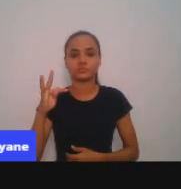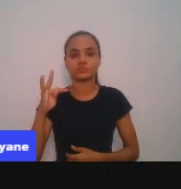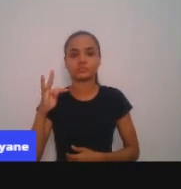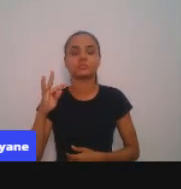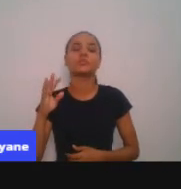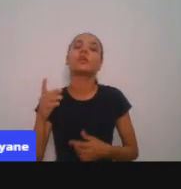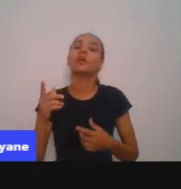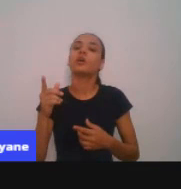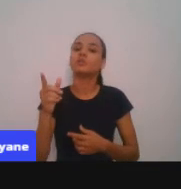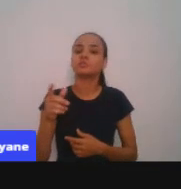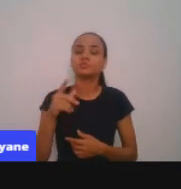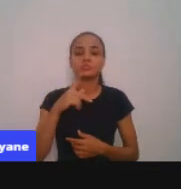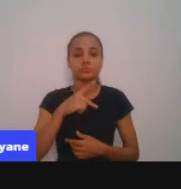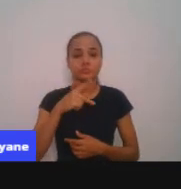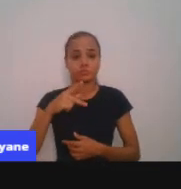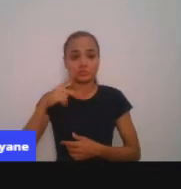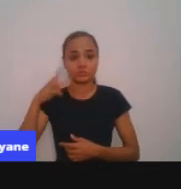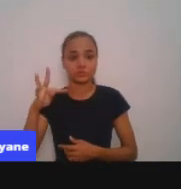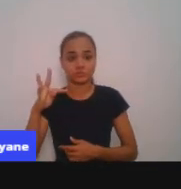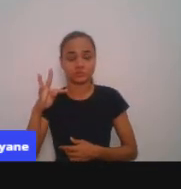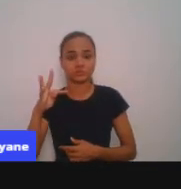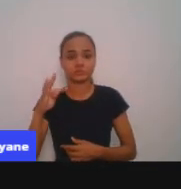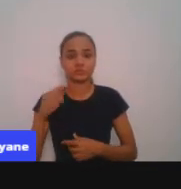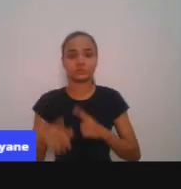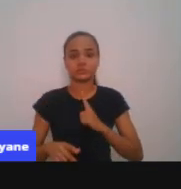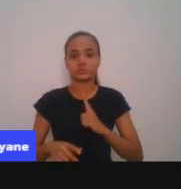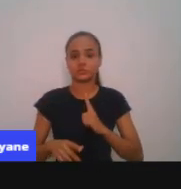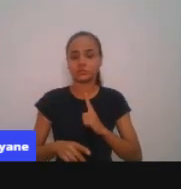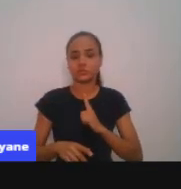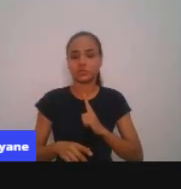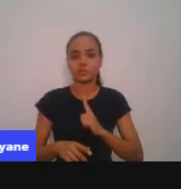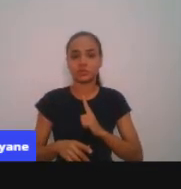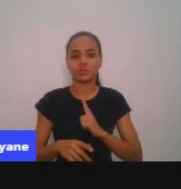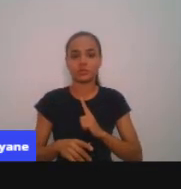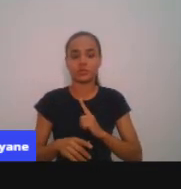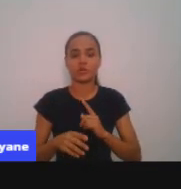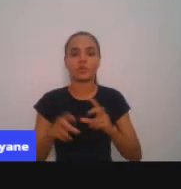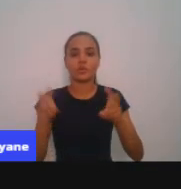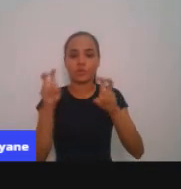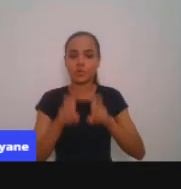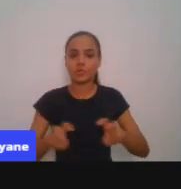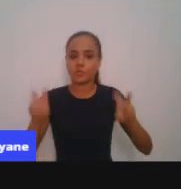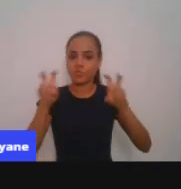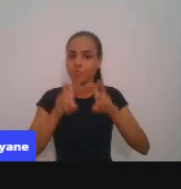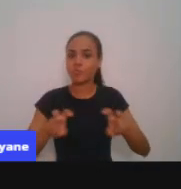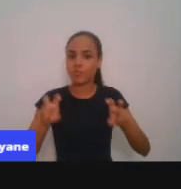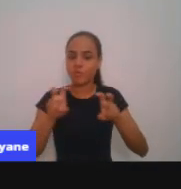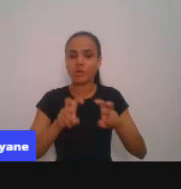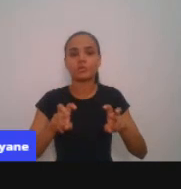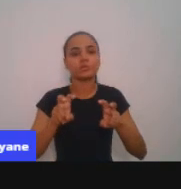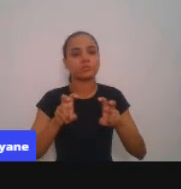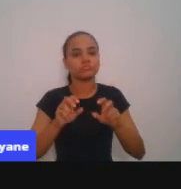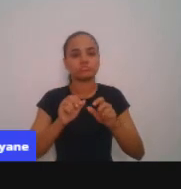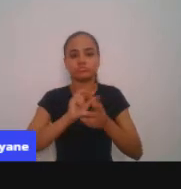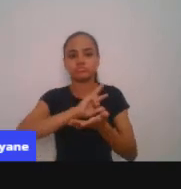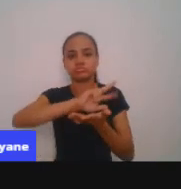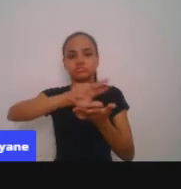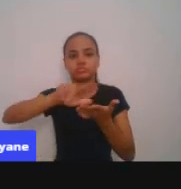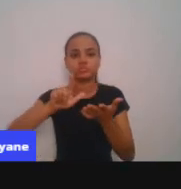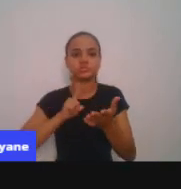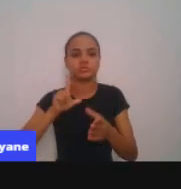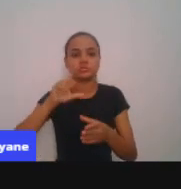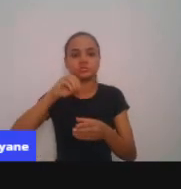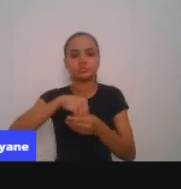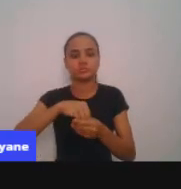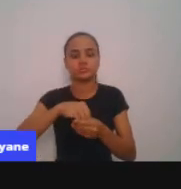um software que tem na maioria dos computadores e que ele serve para realizar apresentações por meio de slides, né,